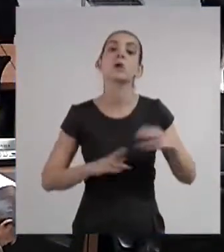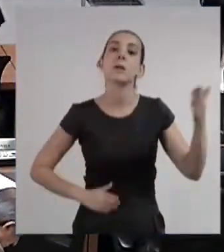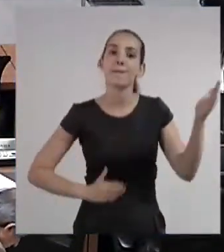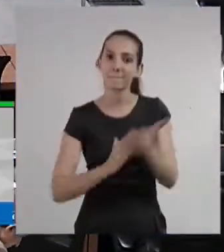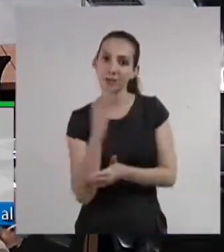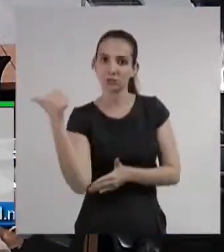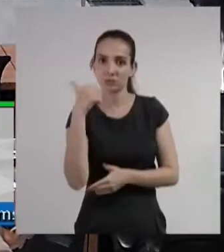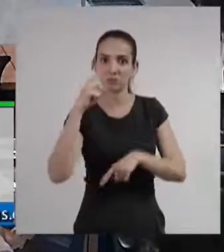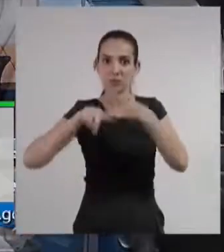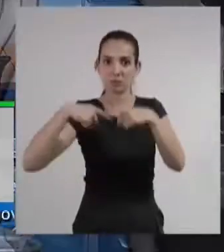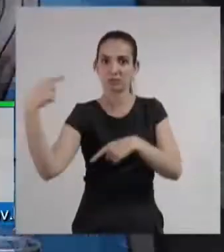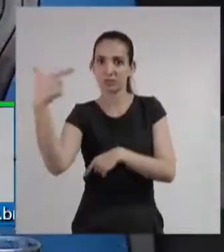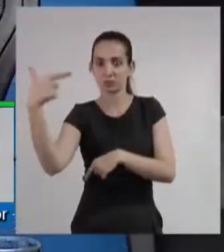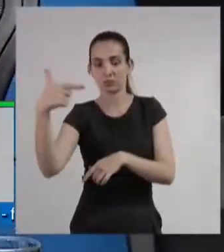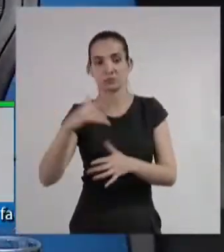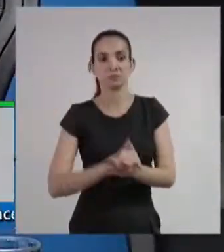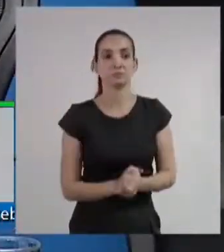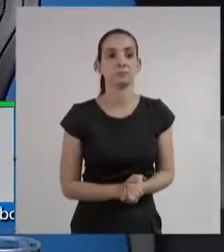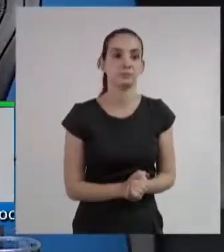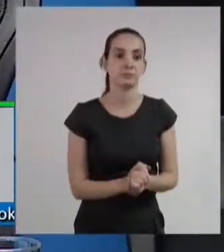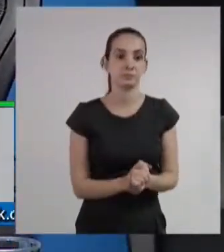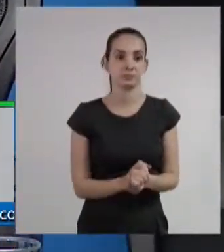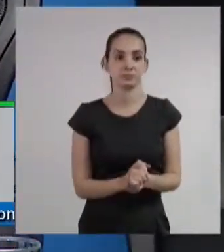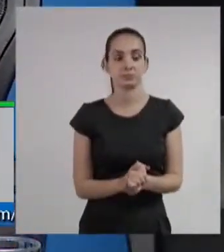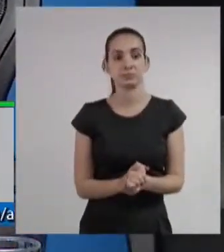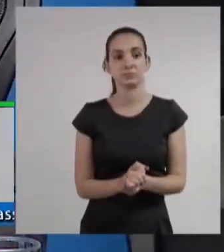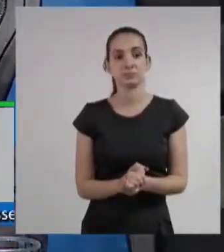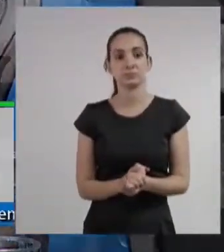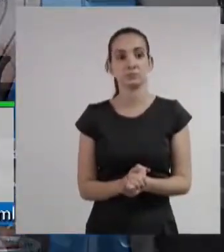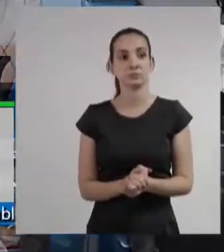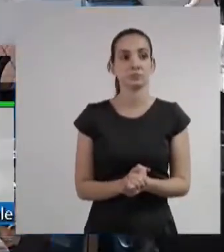Aprovado em primeira, vai à segunda.